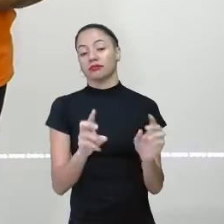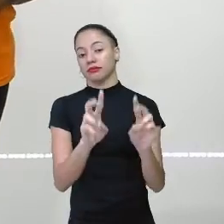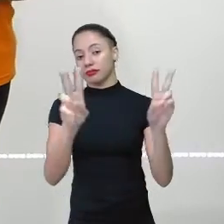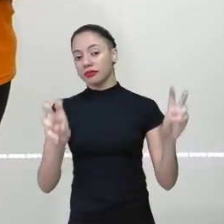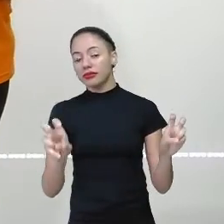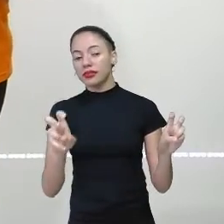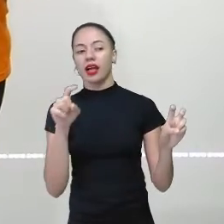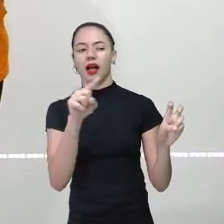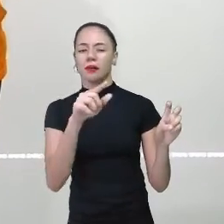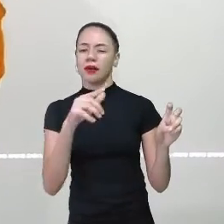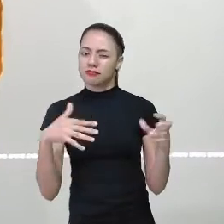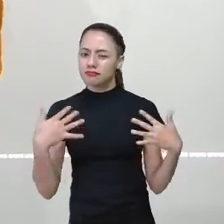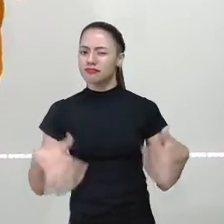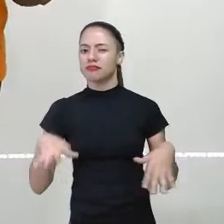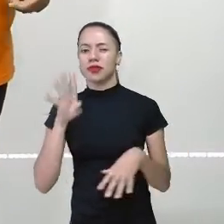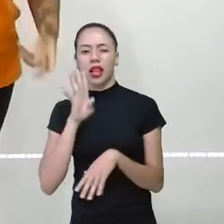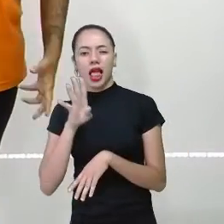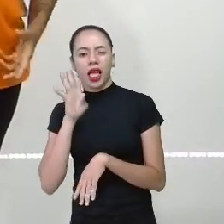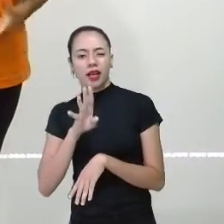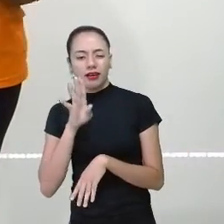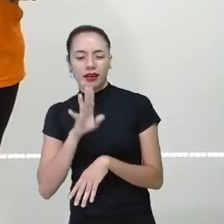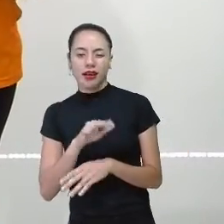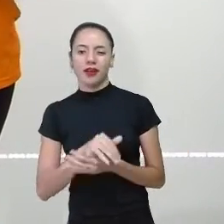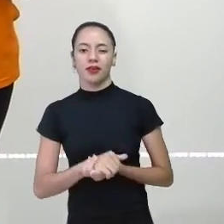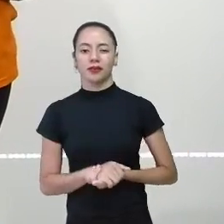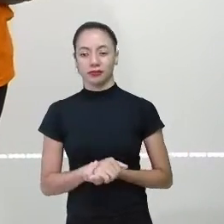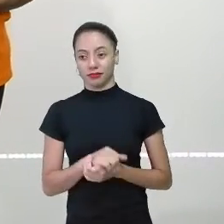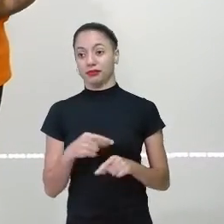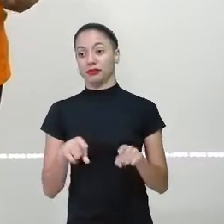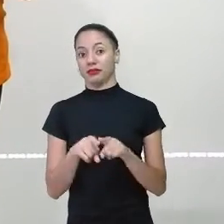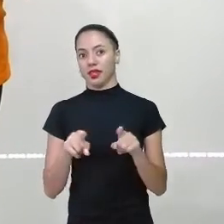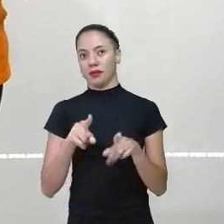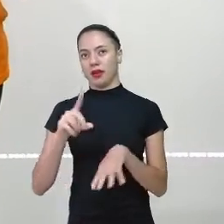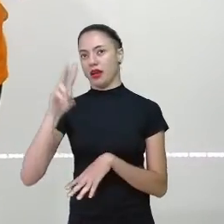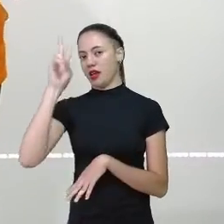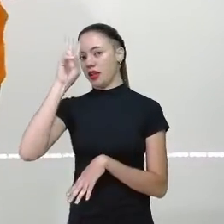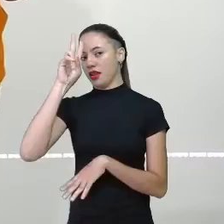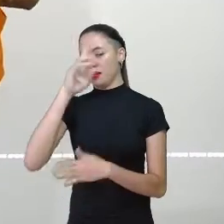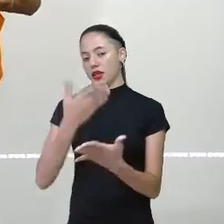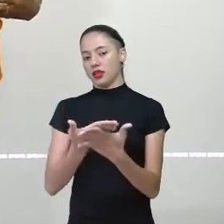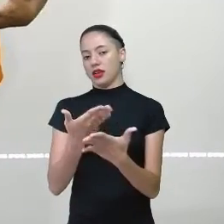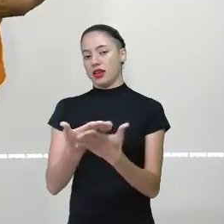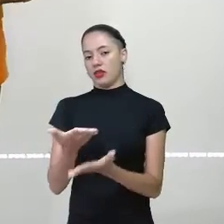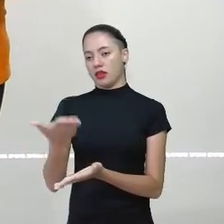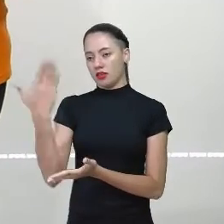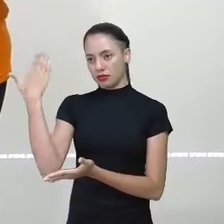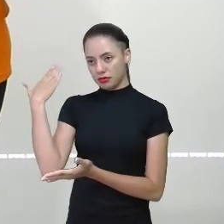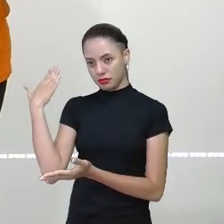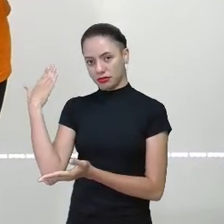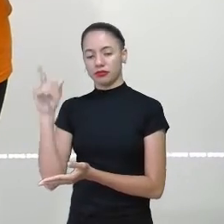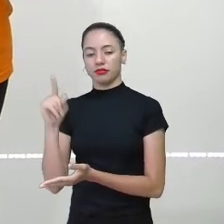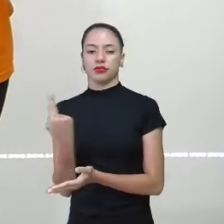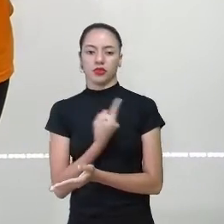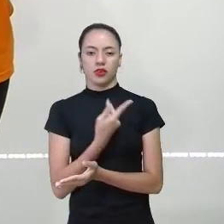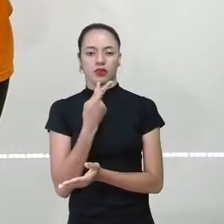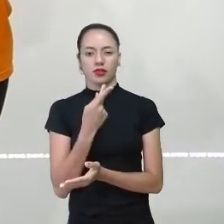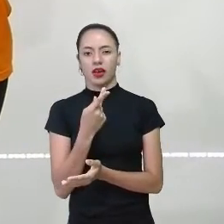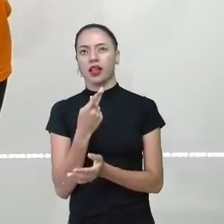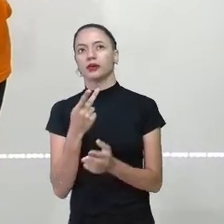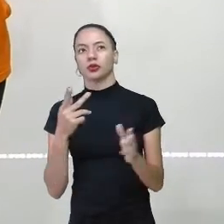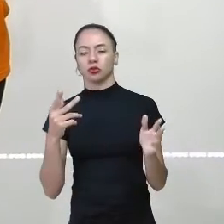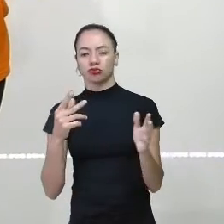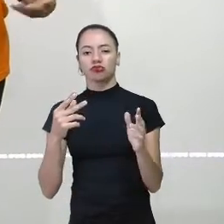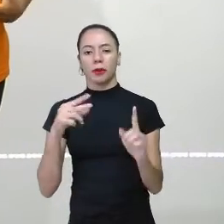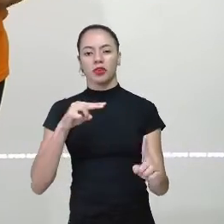de uma forma assim bem bacana, bem de boa. Começamos recordando a nossa aula anterior, em que a gente viu uma coisa assim mais